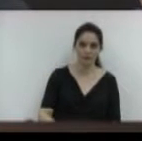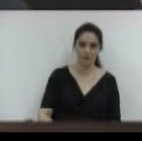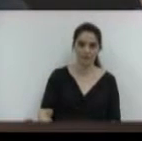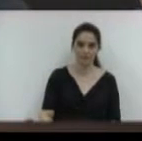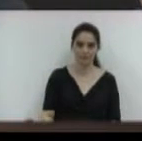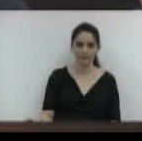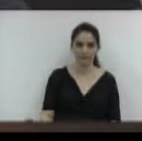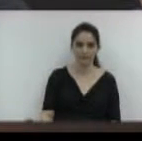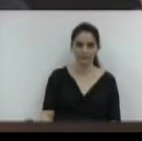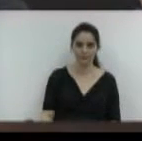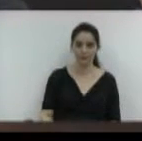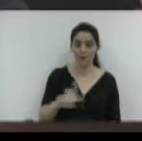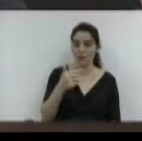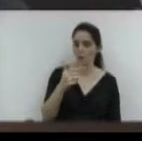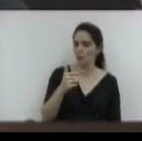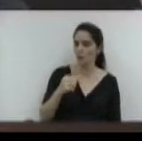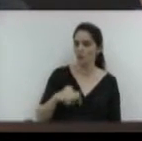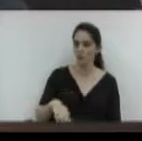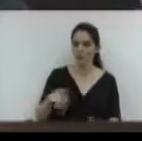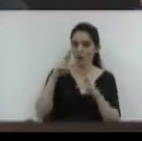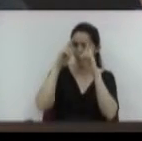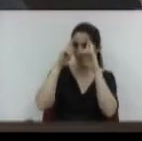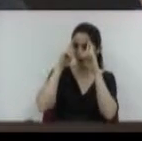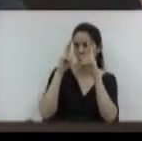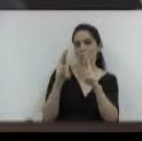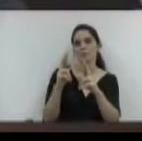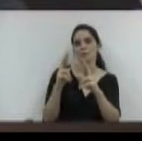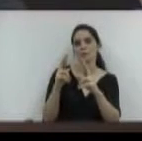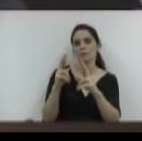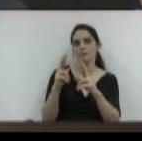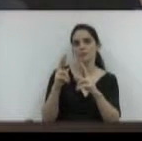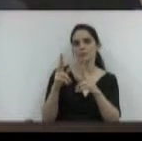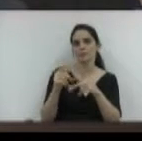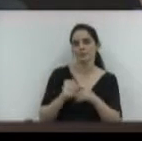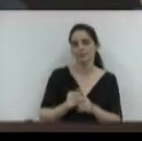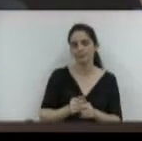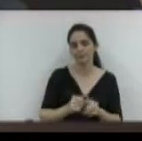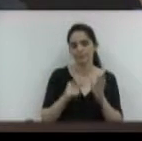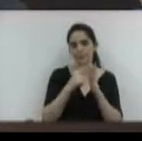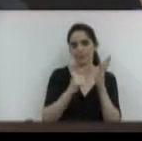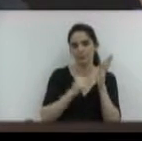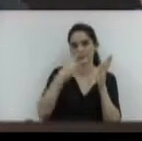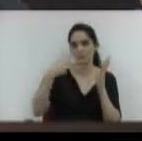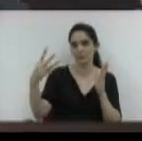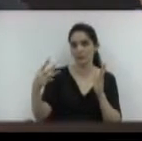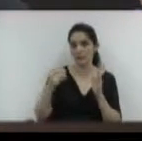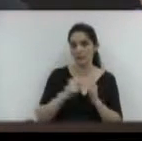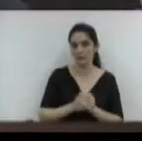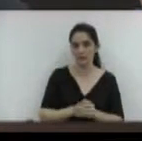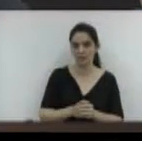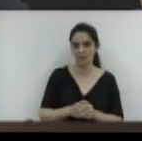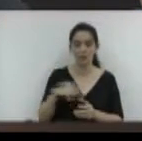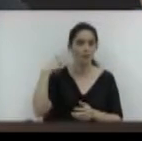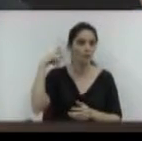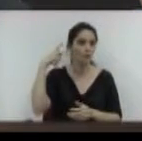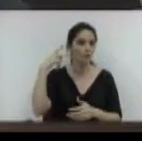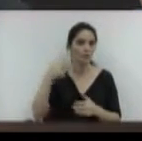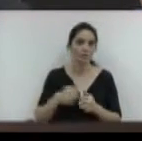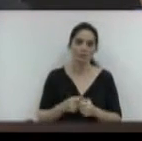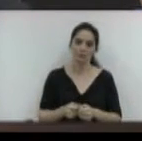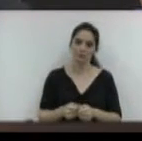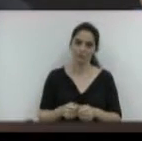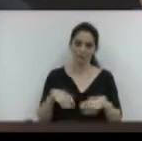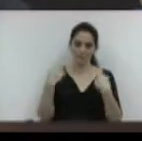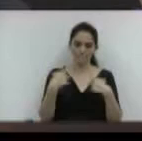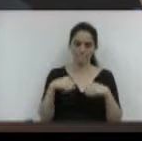de forma descortês ou injuriosa. Artigo 33. São deveres do vereador, além